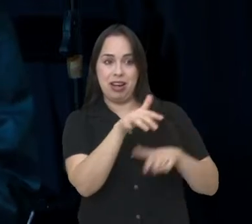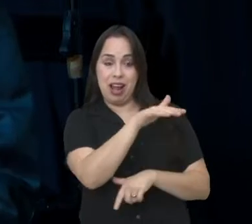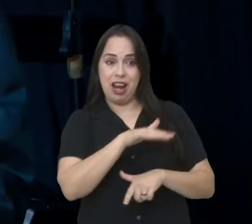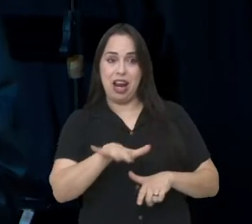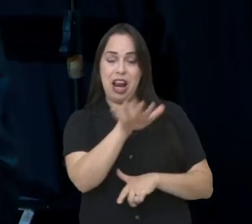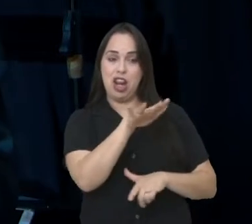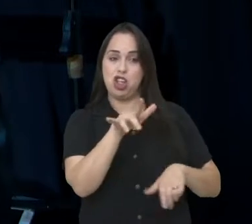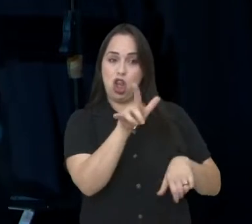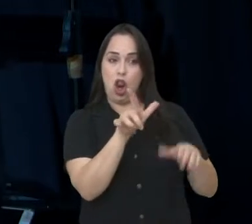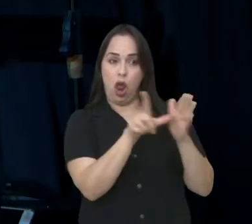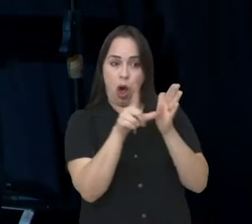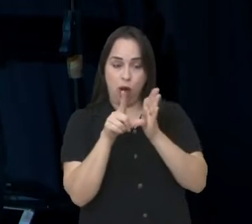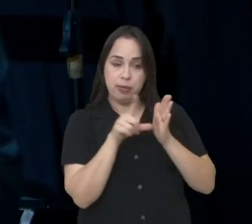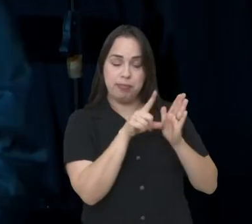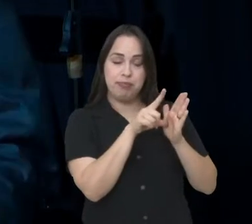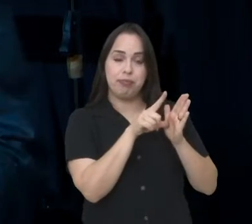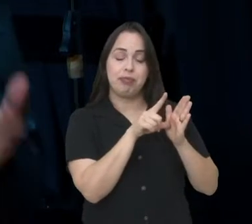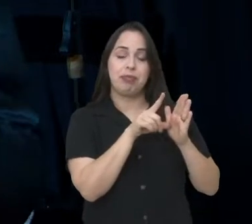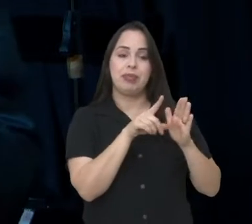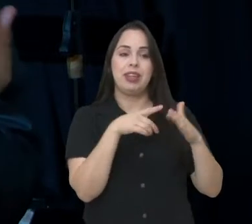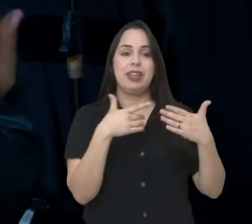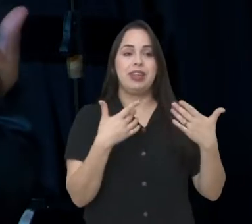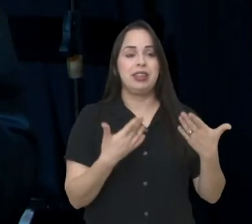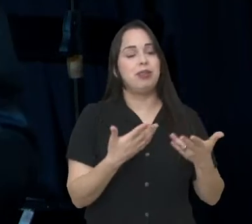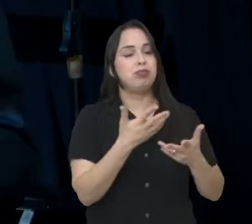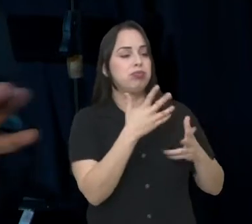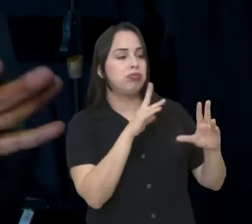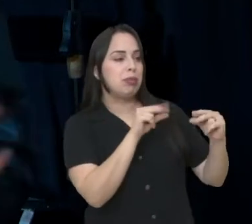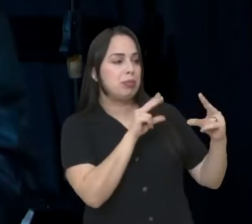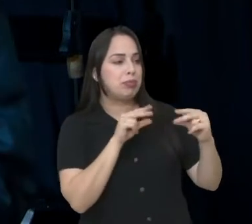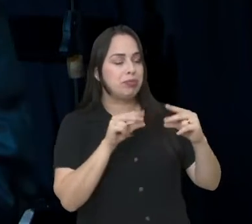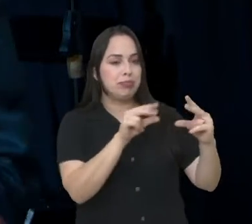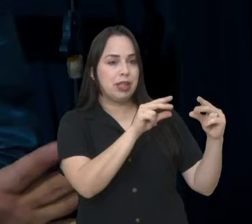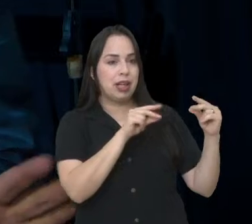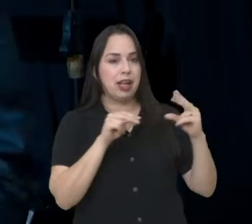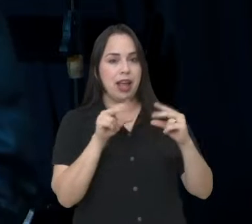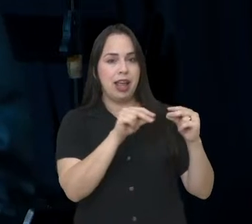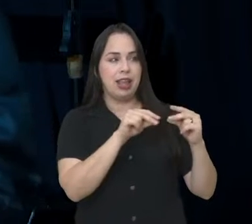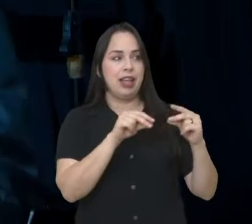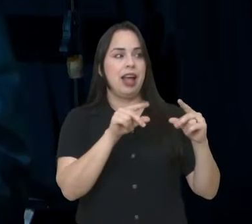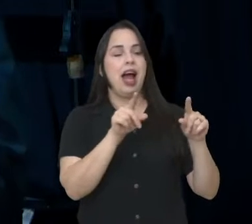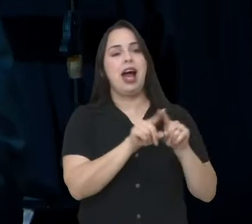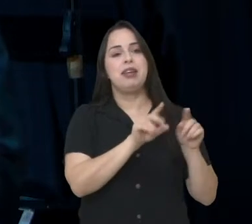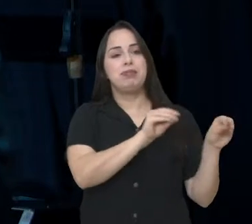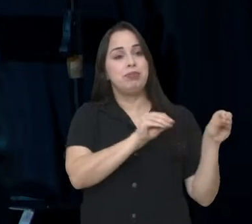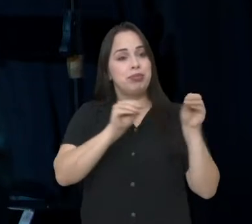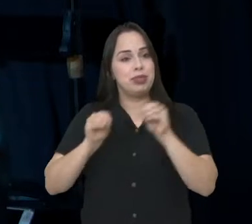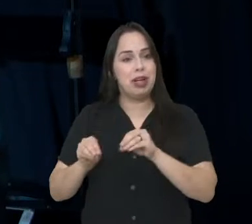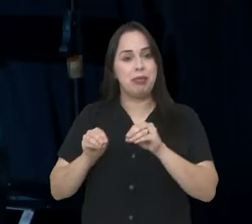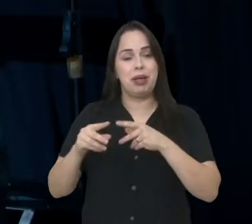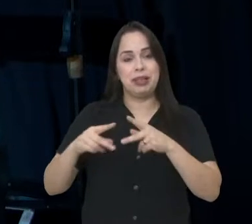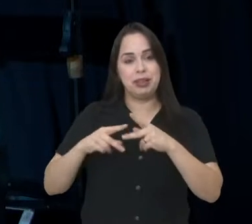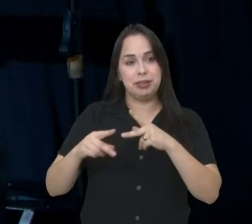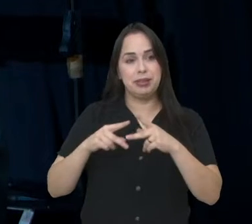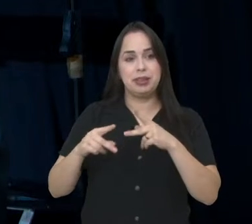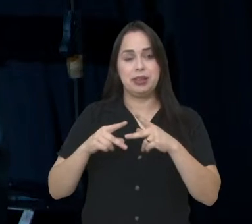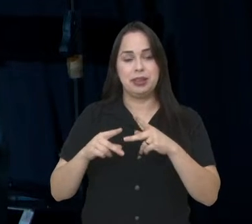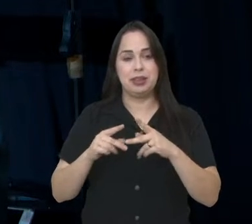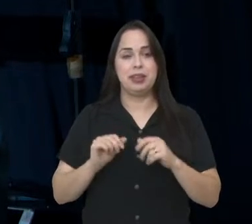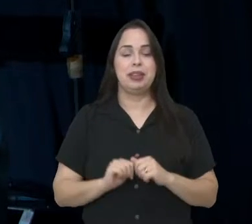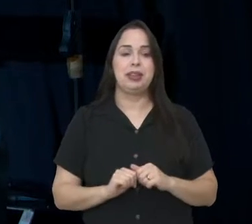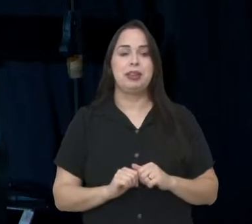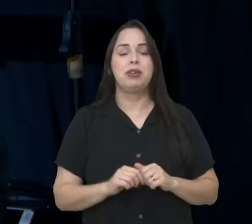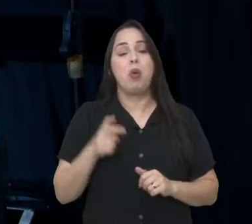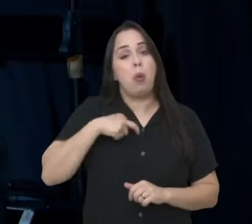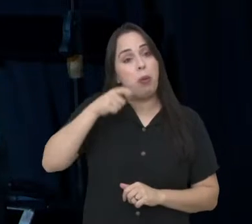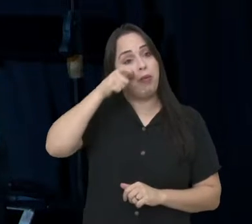conário do comércio aqui. Então eles se falavam e falaram, vem para cá. Ele veio para isso, né? Com